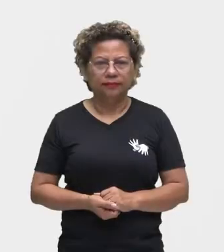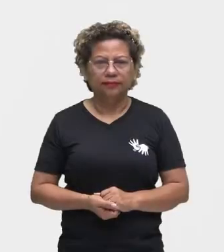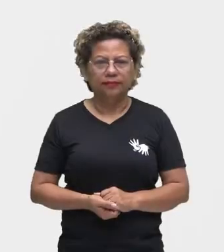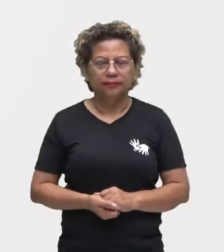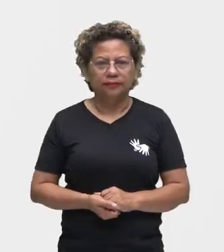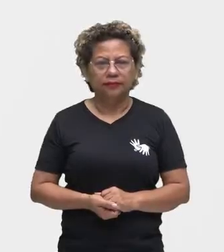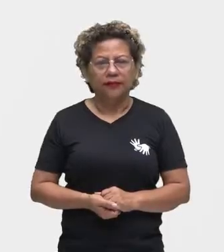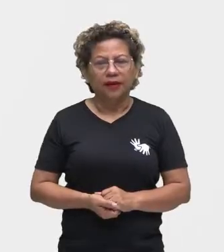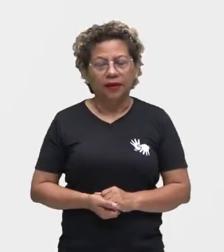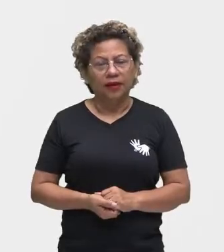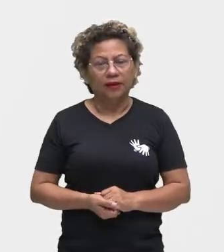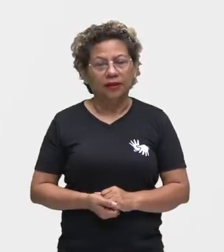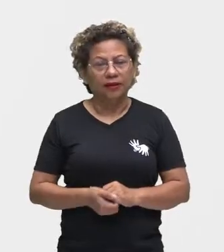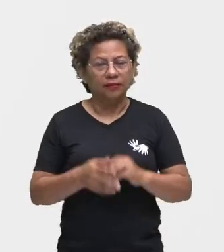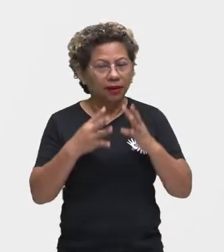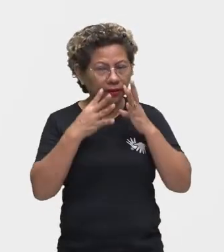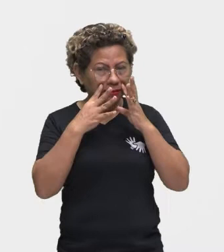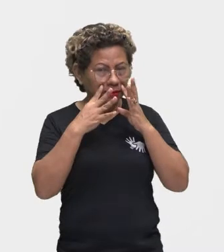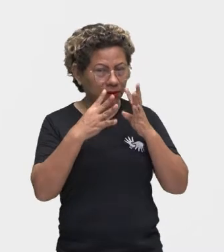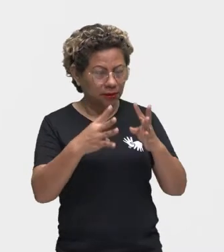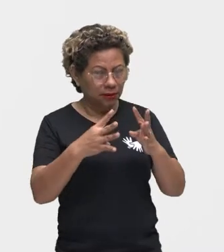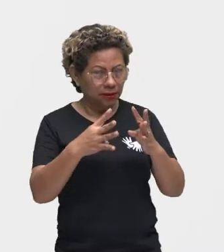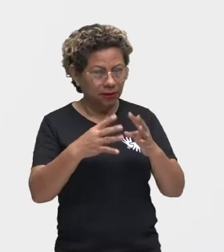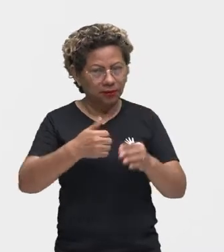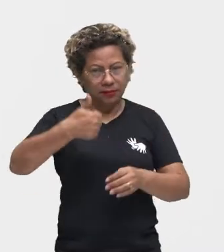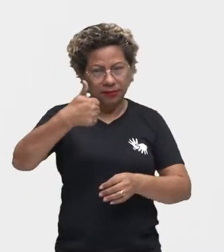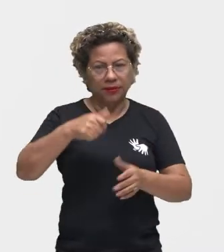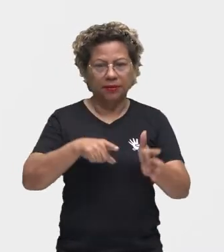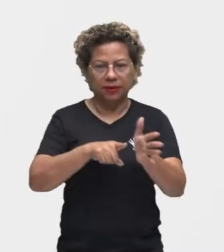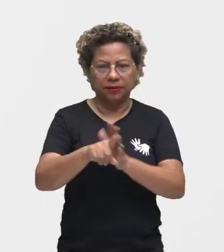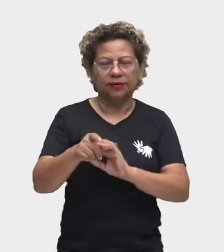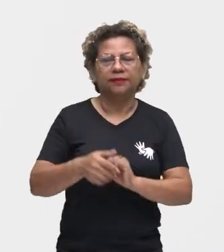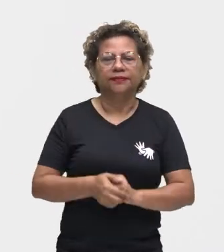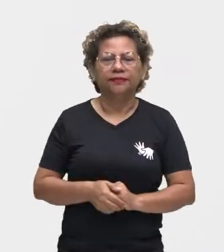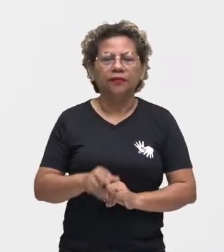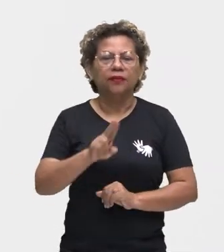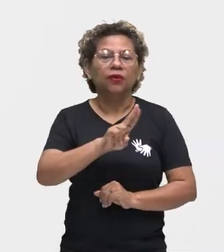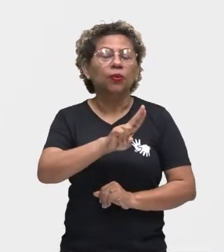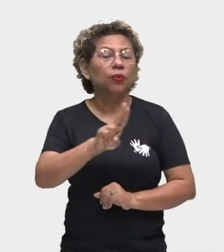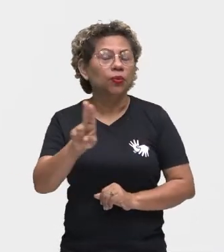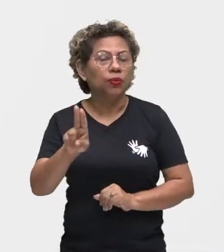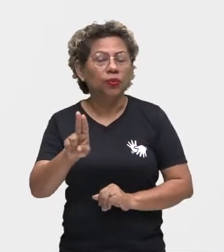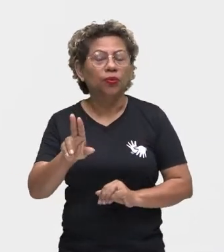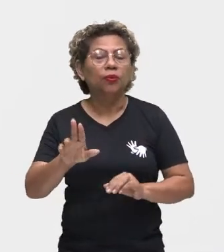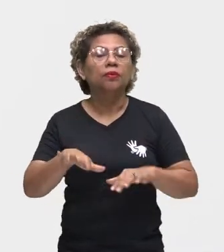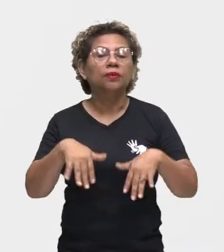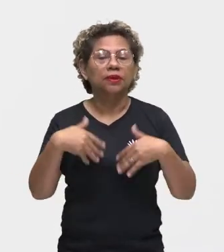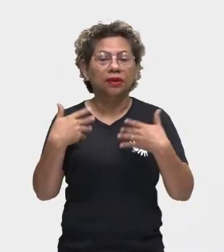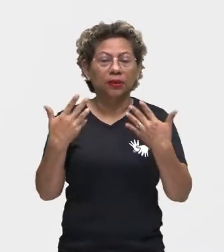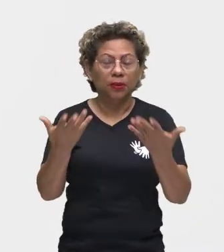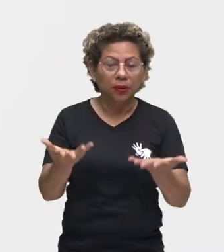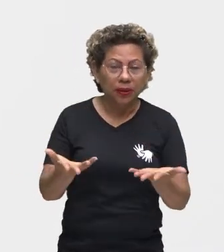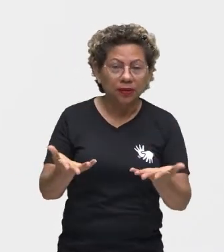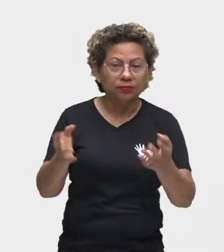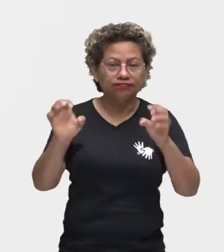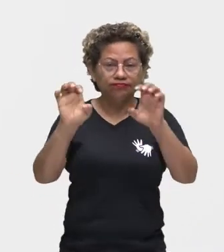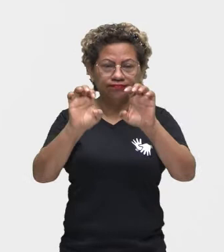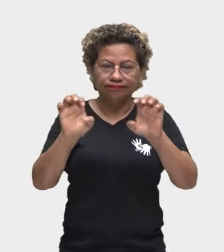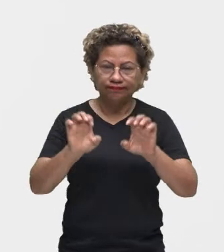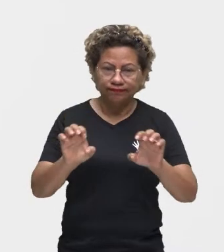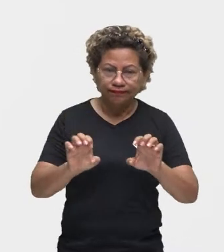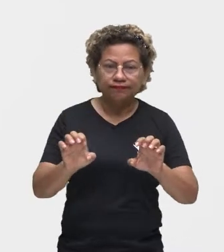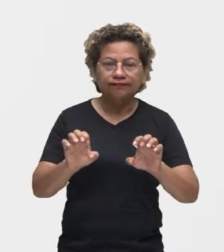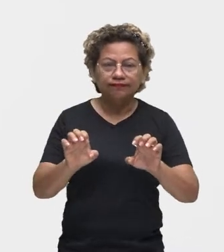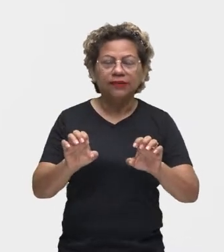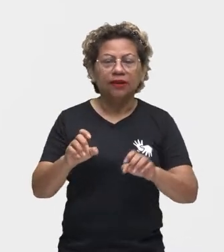Muito bem, a primeira questão diz o seguinte: que nome recebe a estrutura presente no esporófito onde